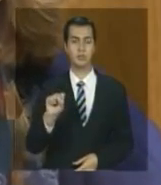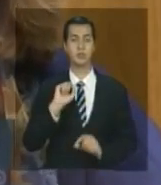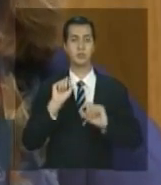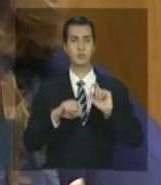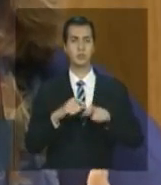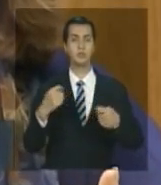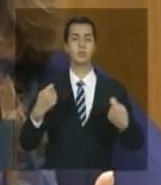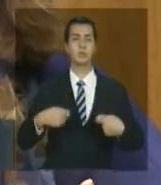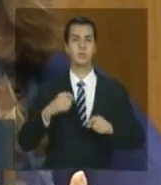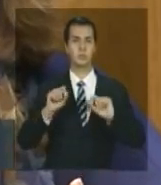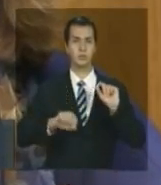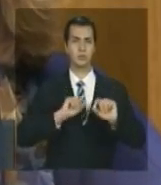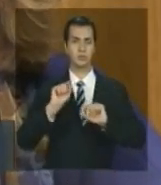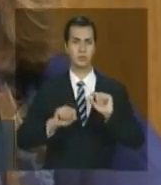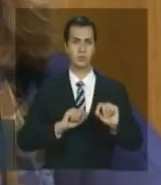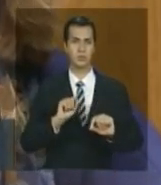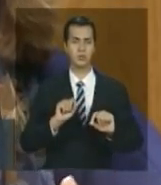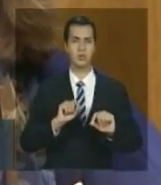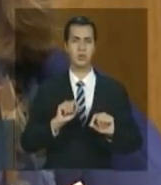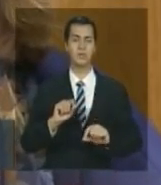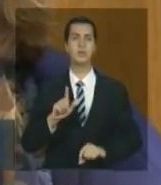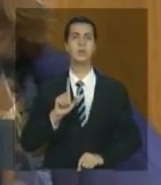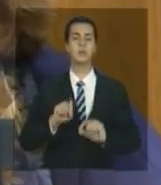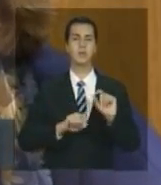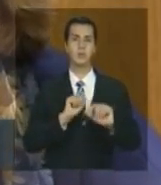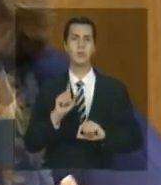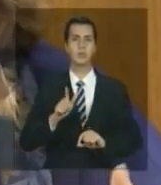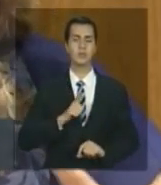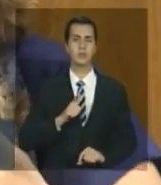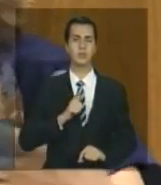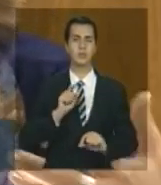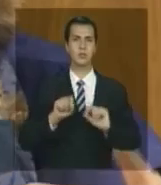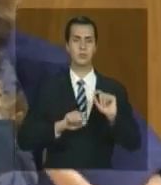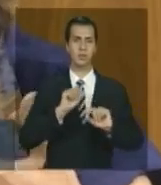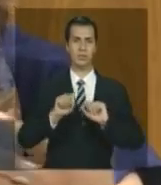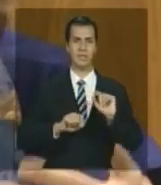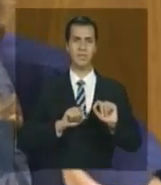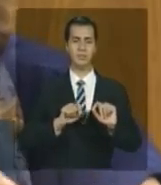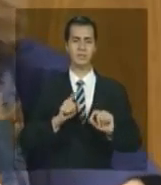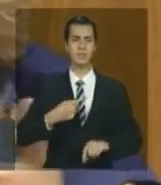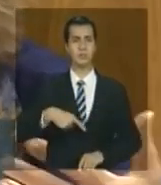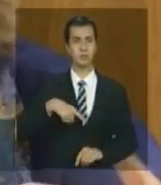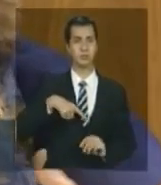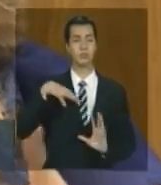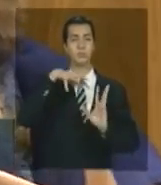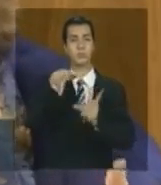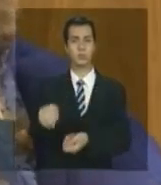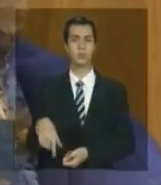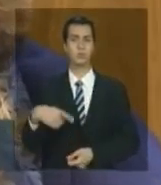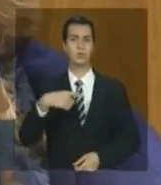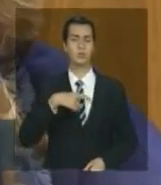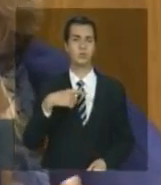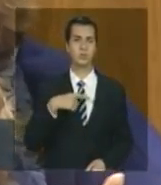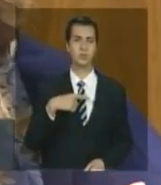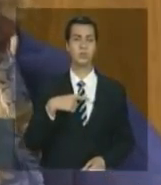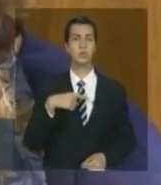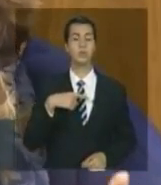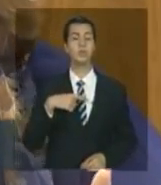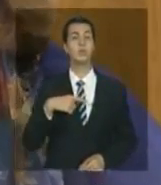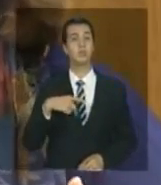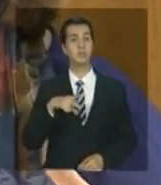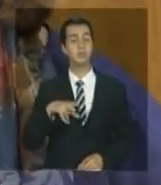reagir de forma rápida às mudanças do cenário internacional que estão se processando também de